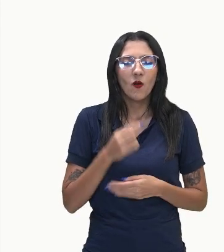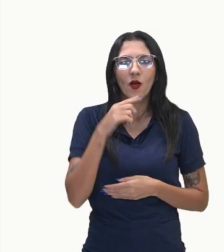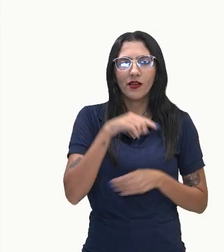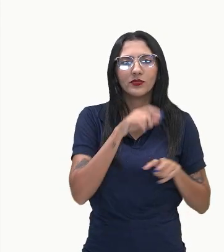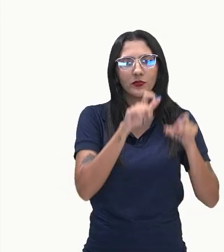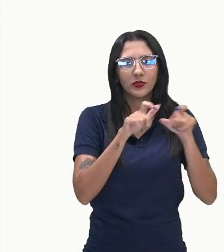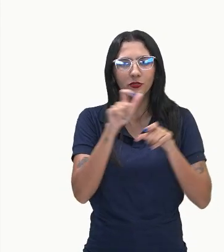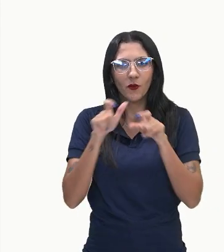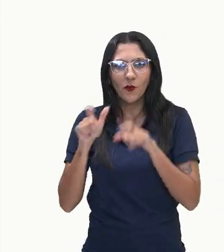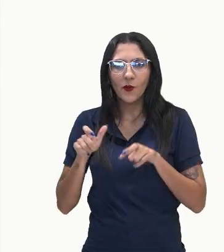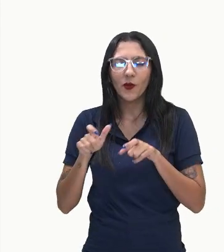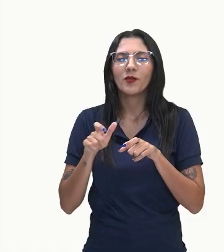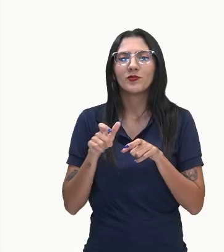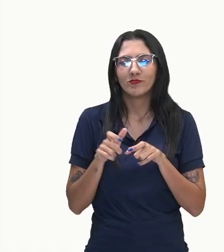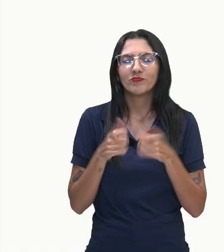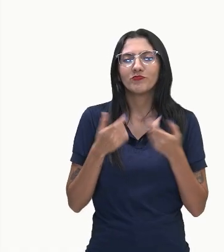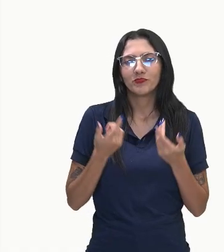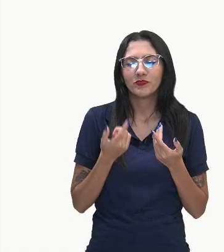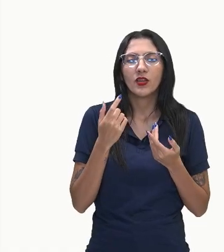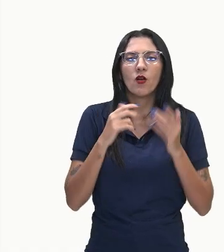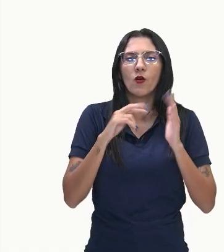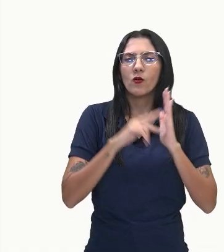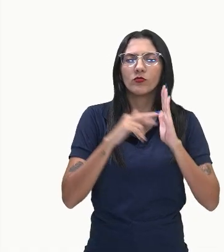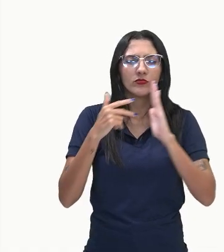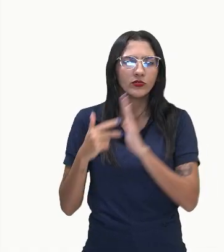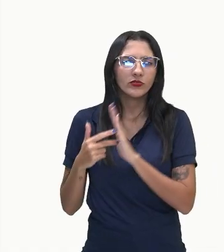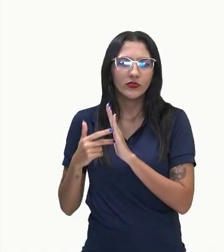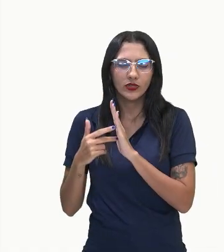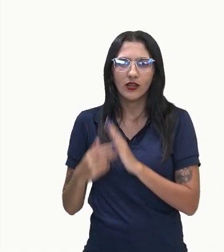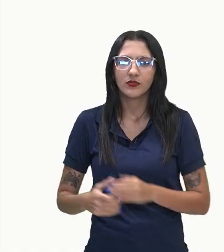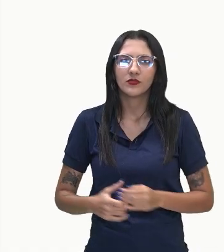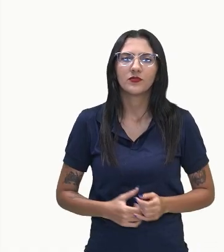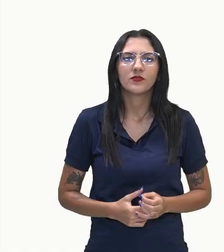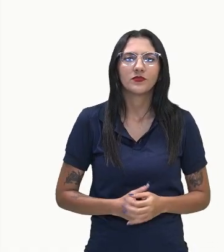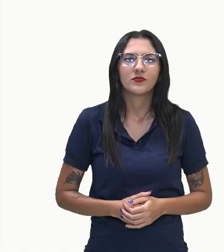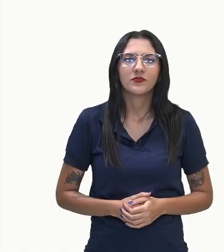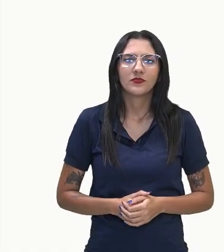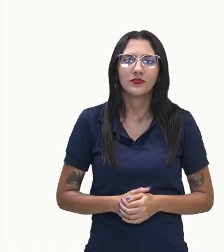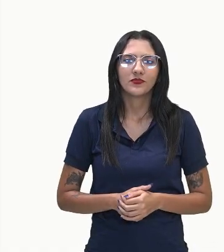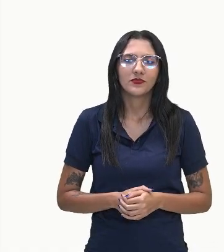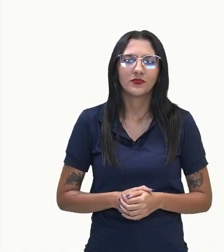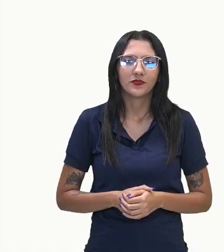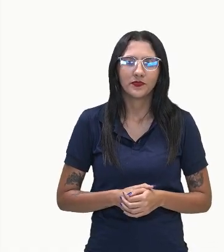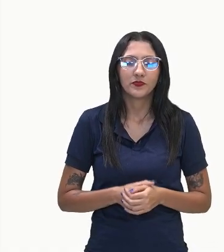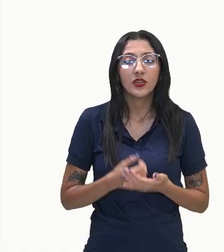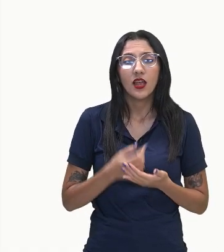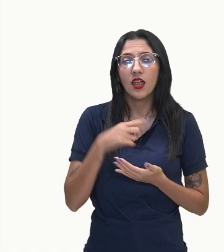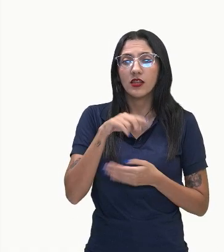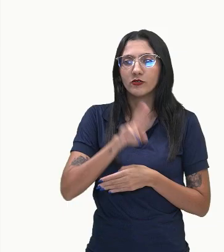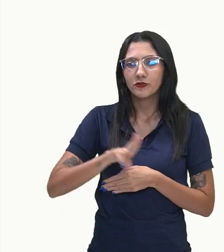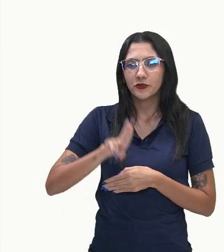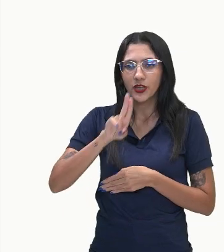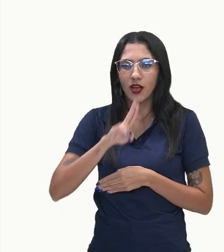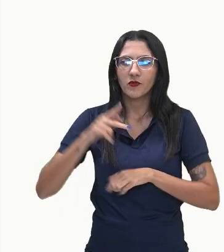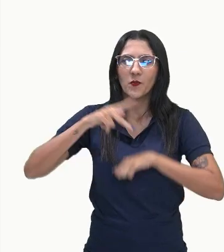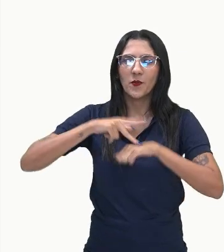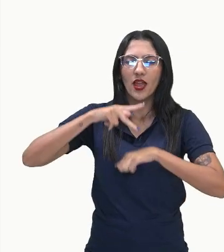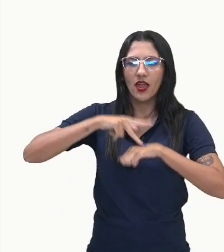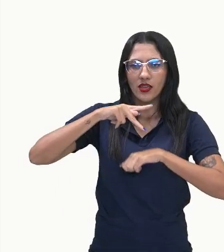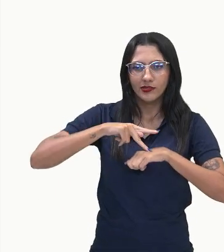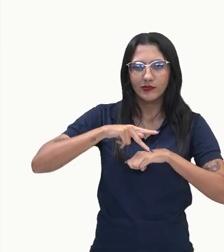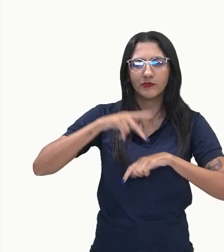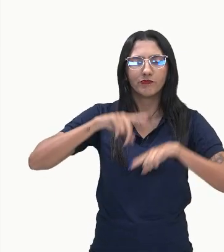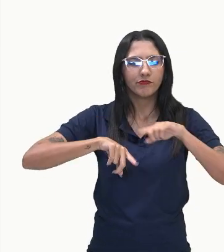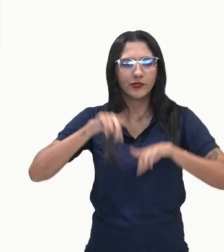é dominado de pedra lascada. Por que pedra lascada? Porque eles pegavam lascas das rochas e faziam